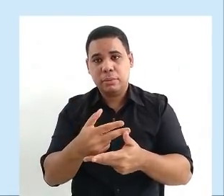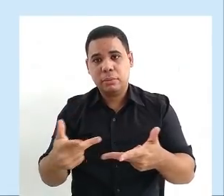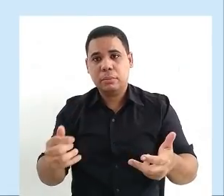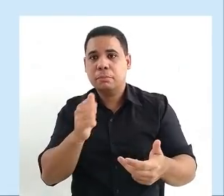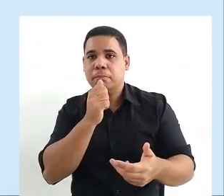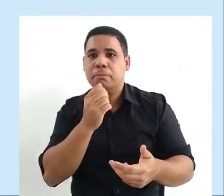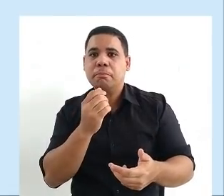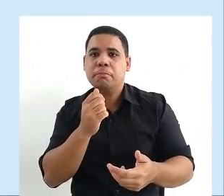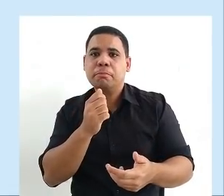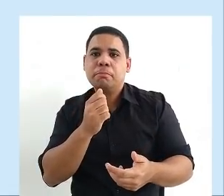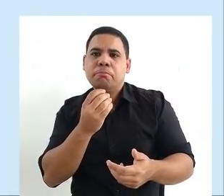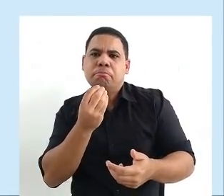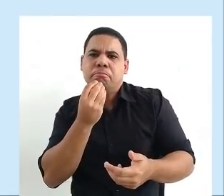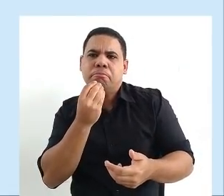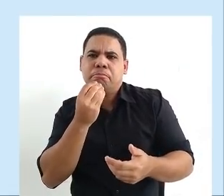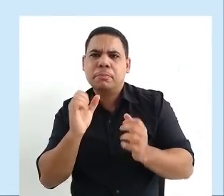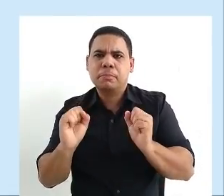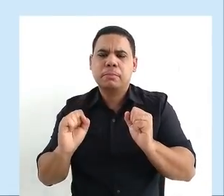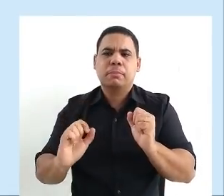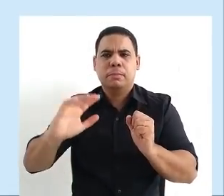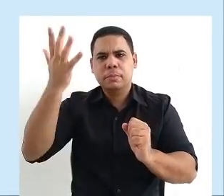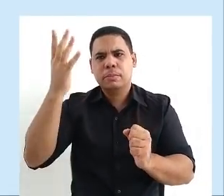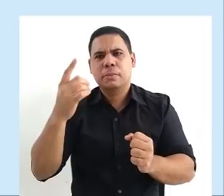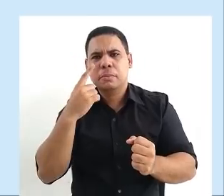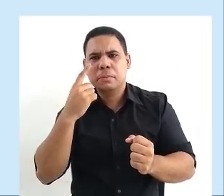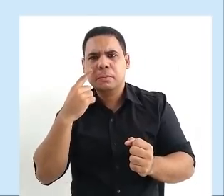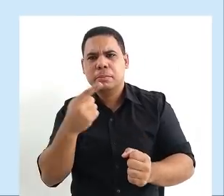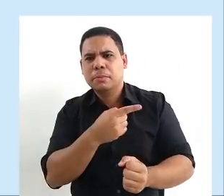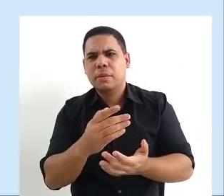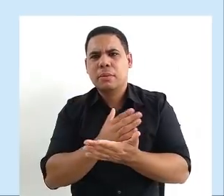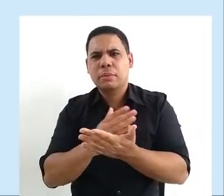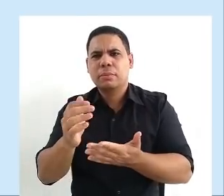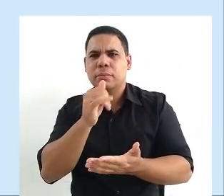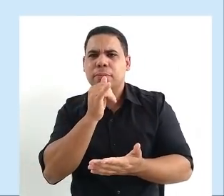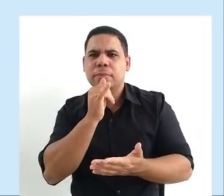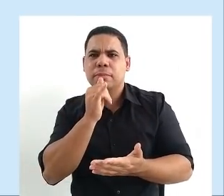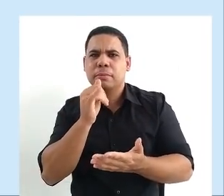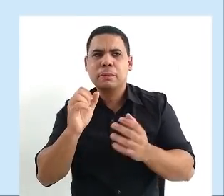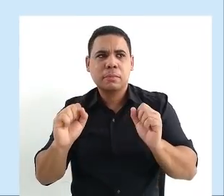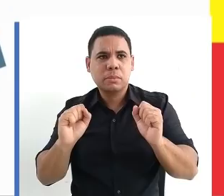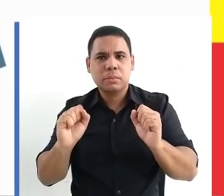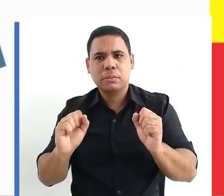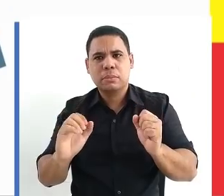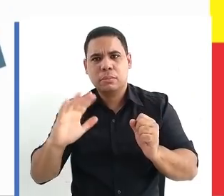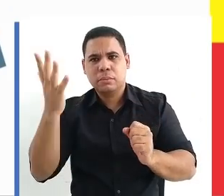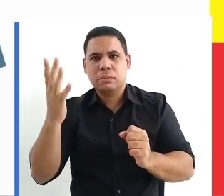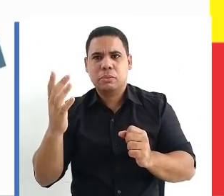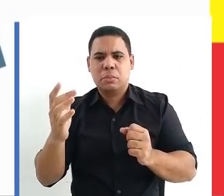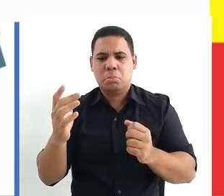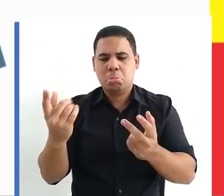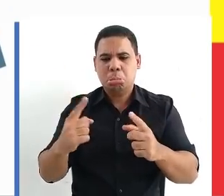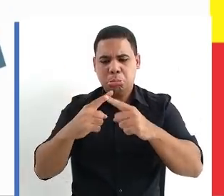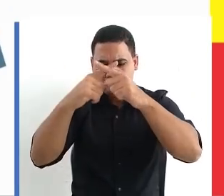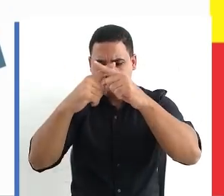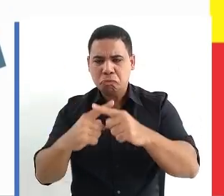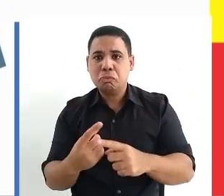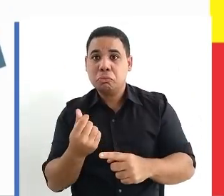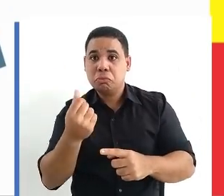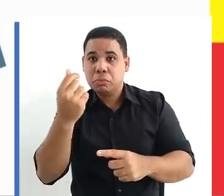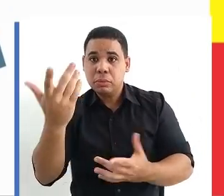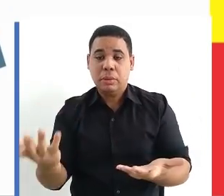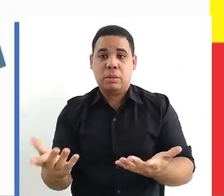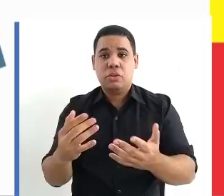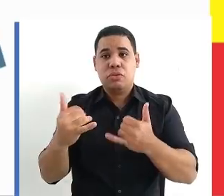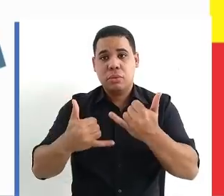probabilidade. Acompanhe aí na tua tela alguns exemplos que a gente vê no dia a dia onde a gente usa probabilidade. Loteria, jogos